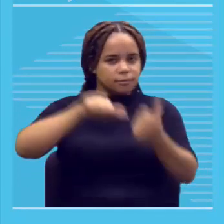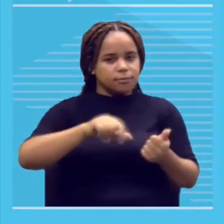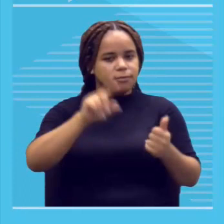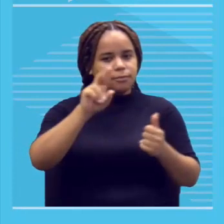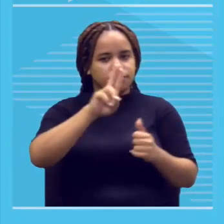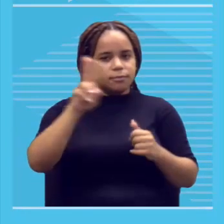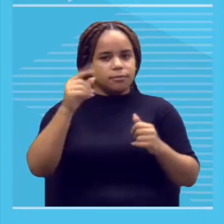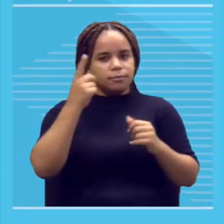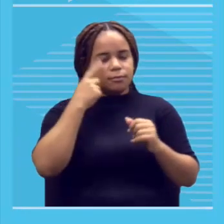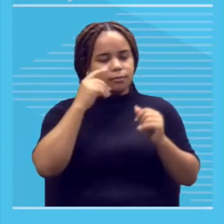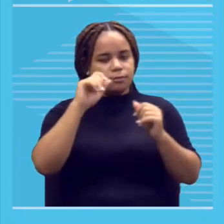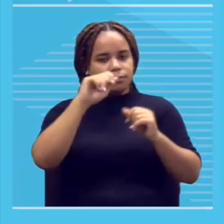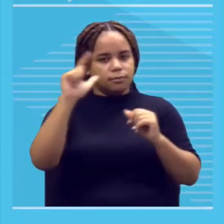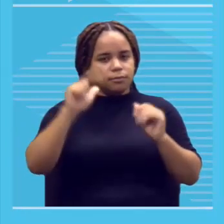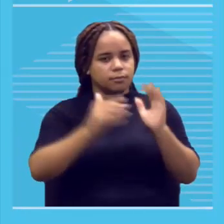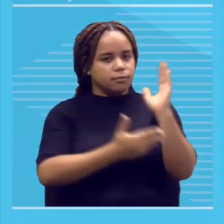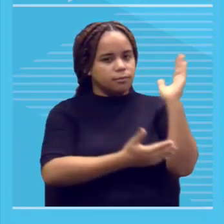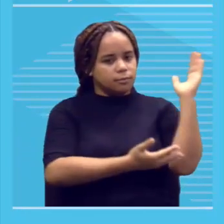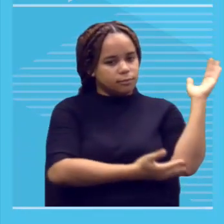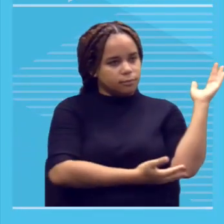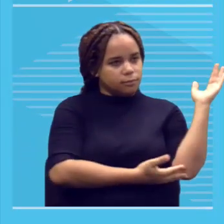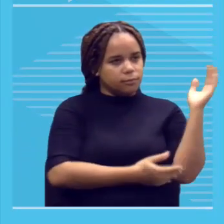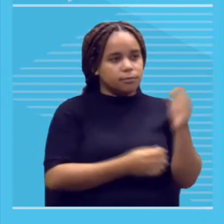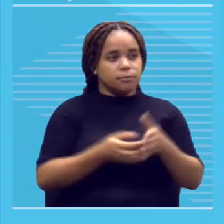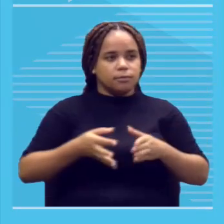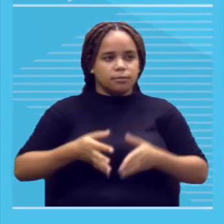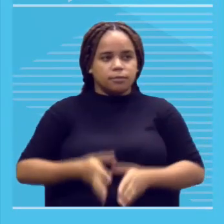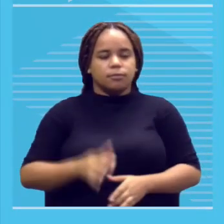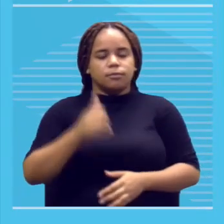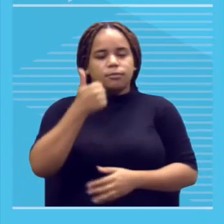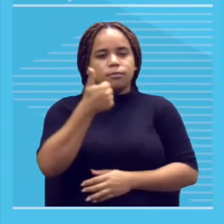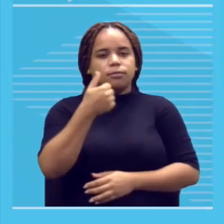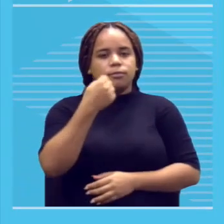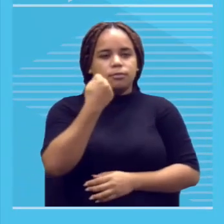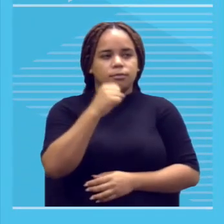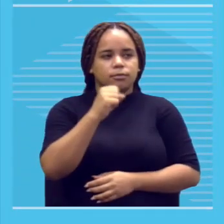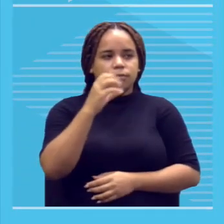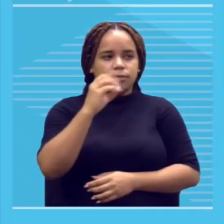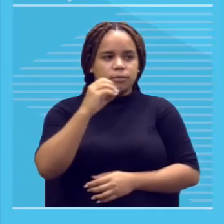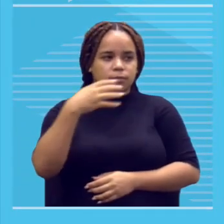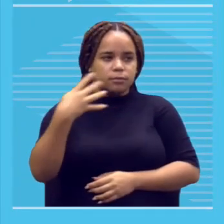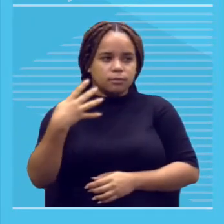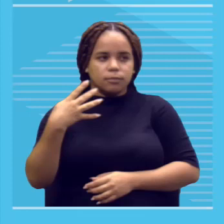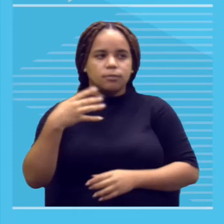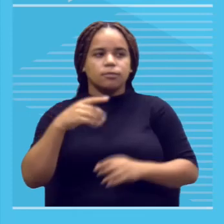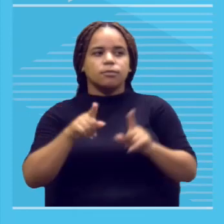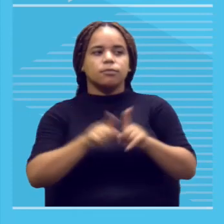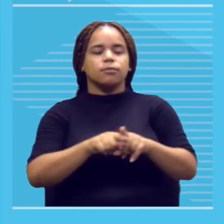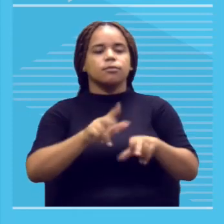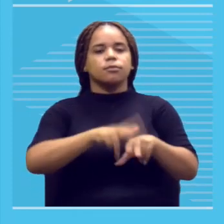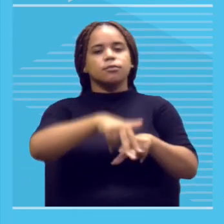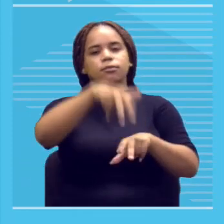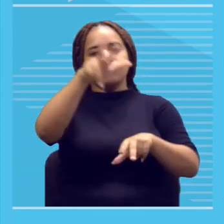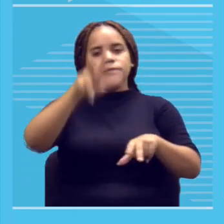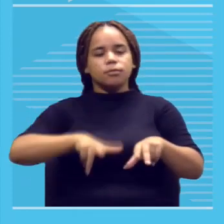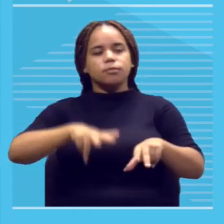ele nasceu em 1804 e desencarnou em 1869 ele